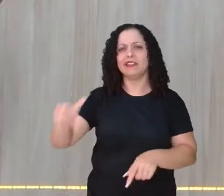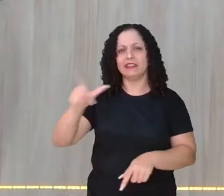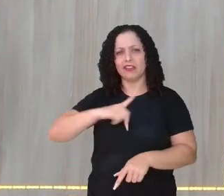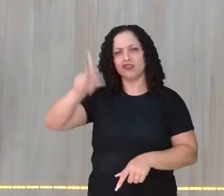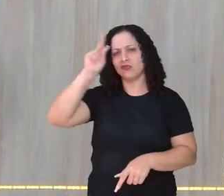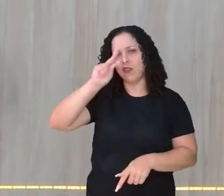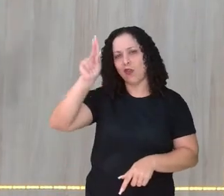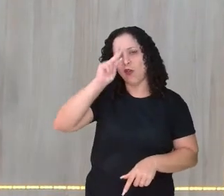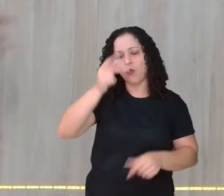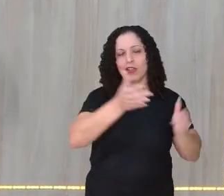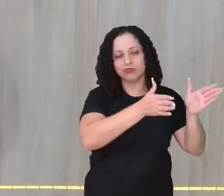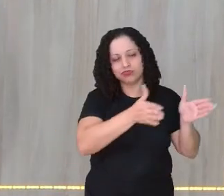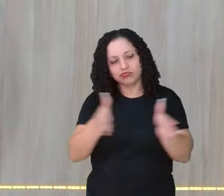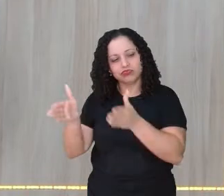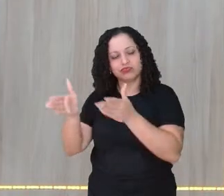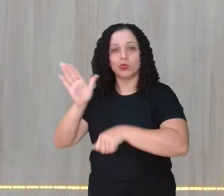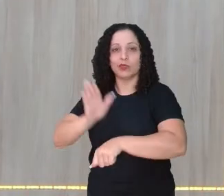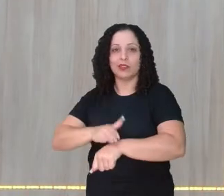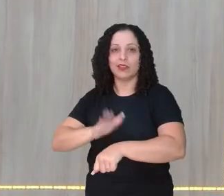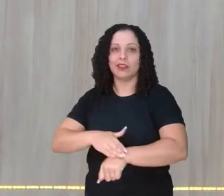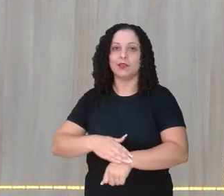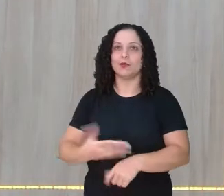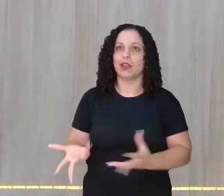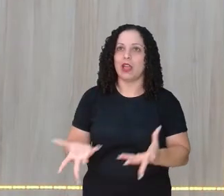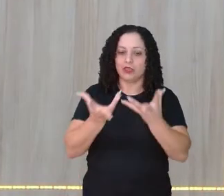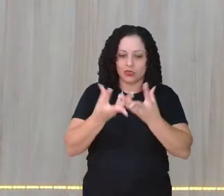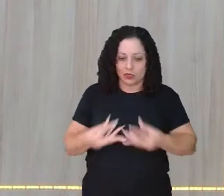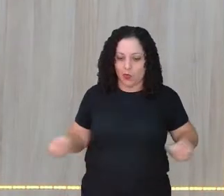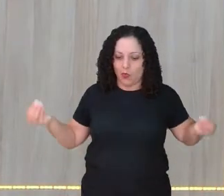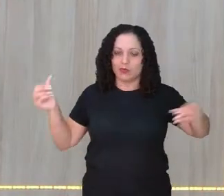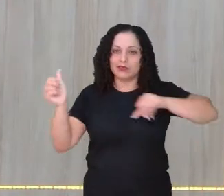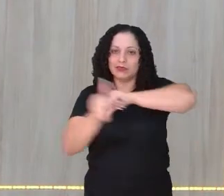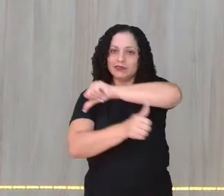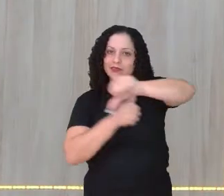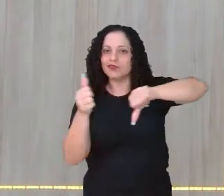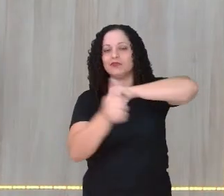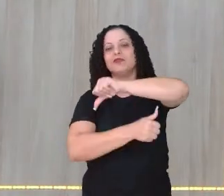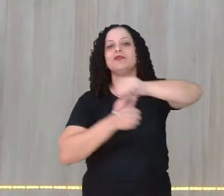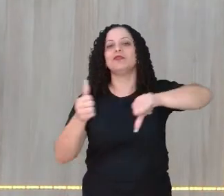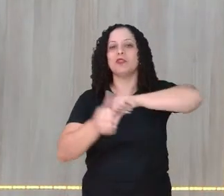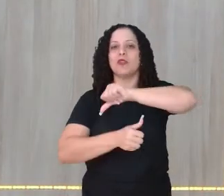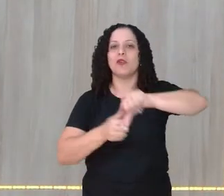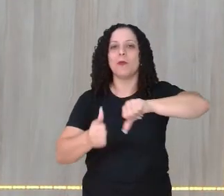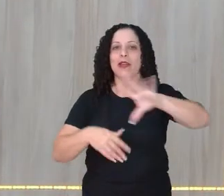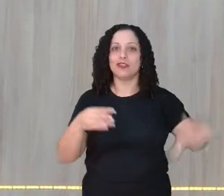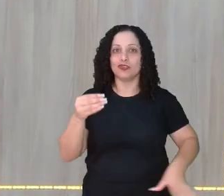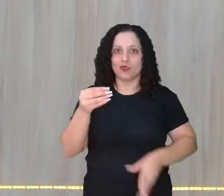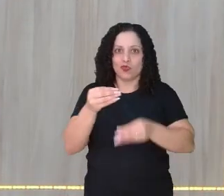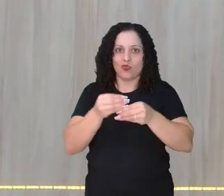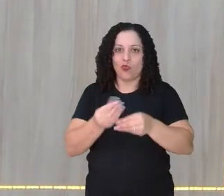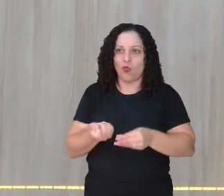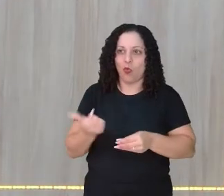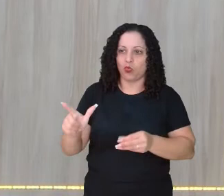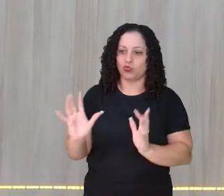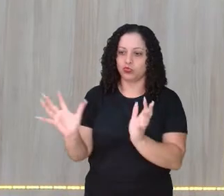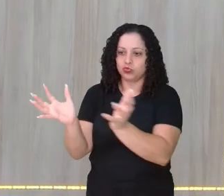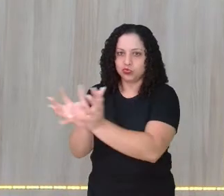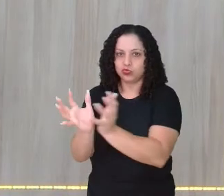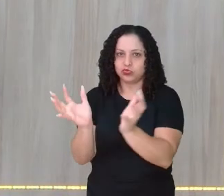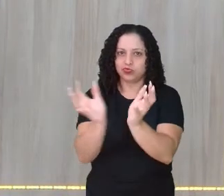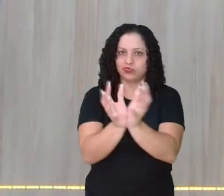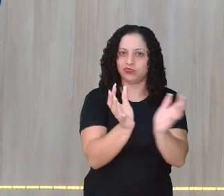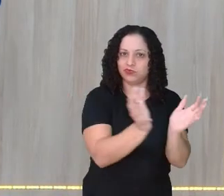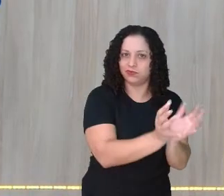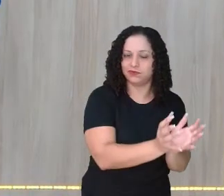tempo, esses gêneros, eles somem da sociedade, eles se transformam, eles agregam outras ordens, né?